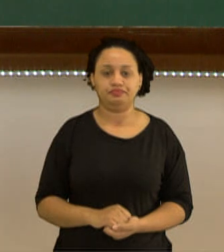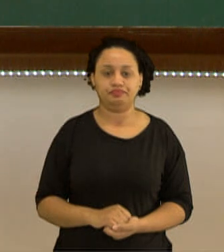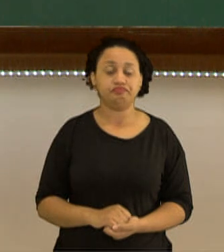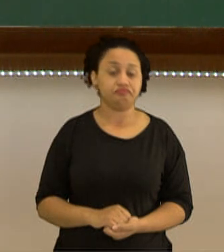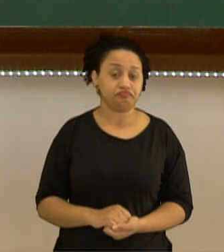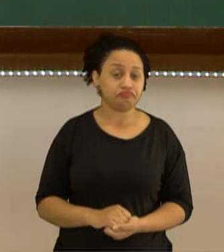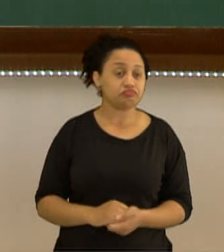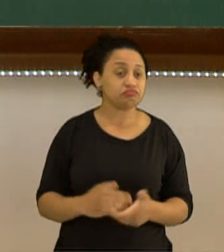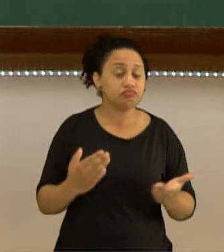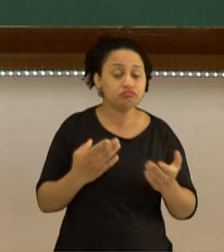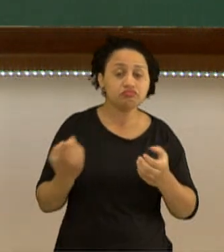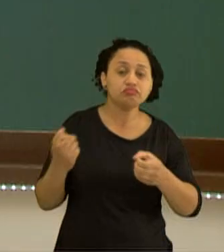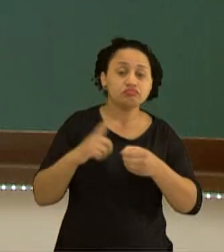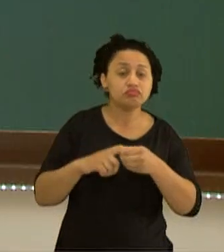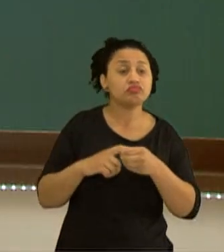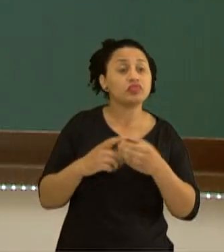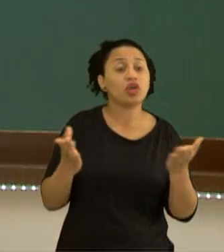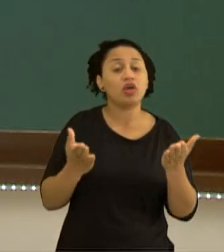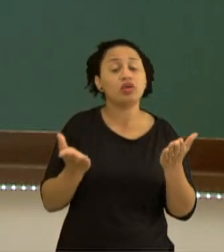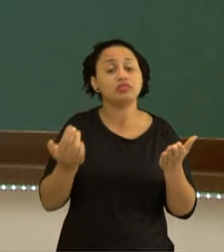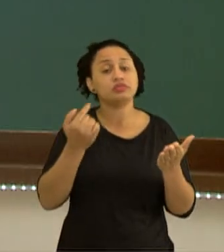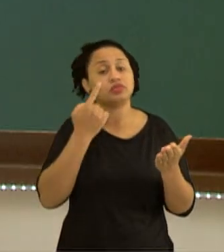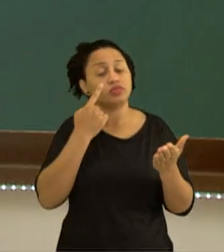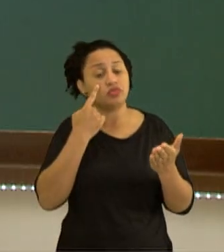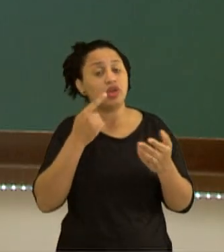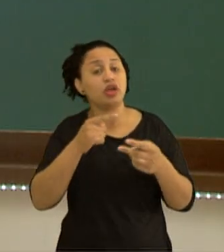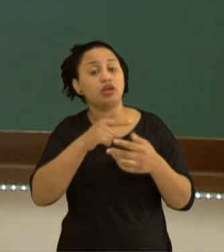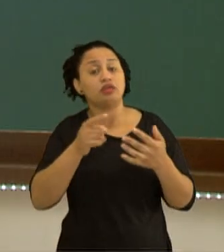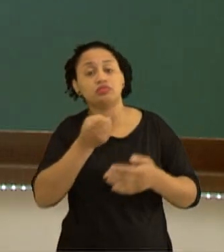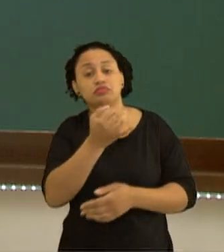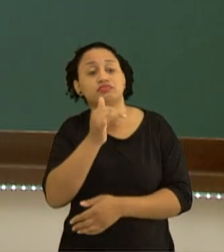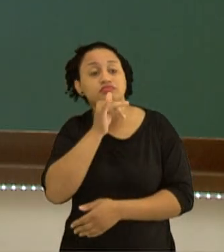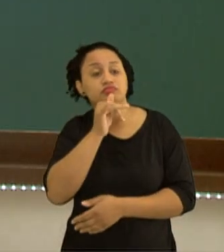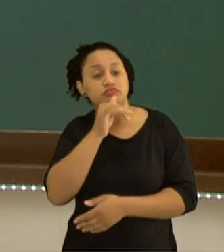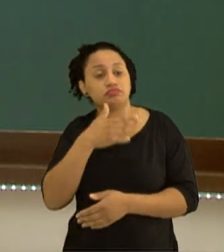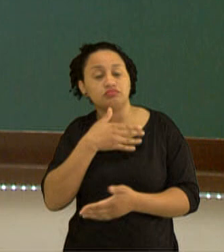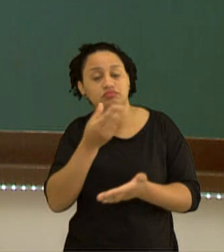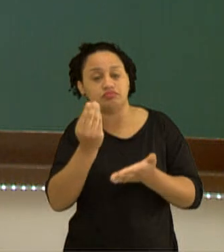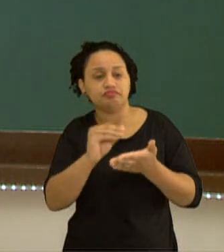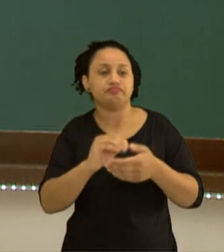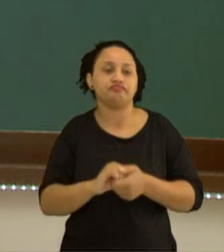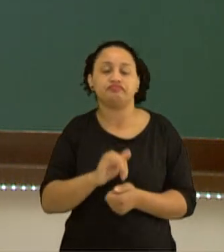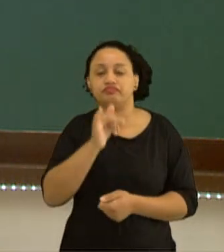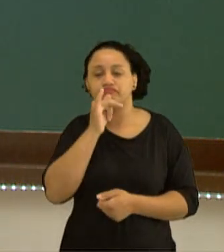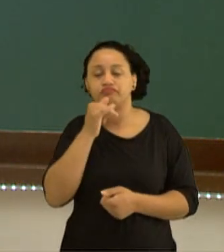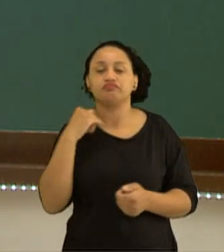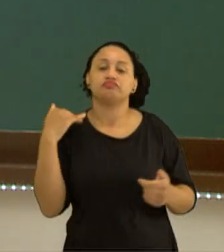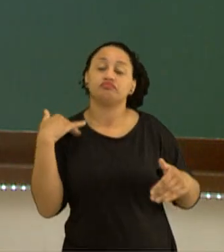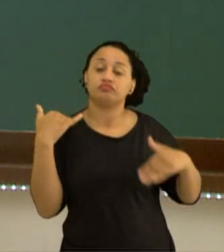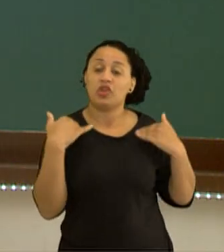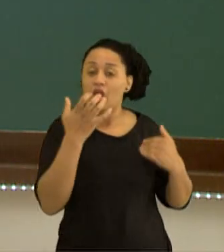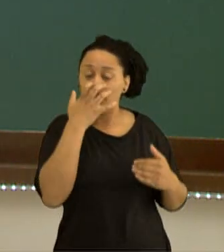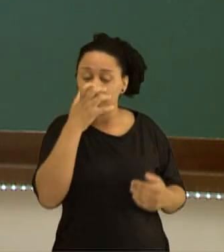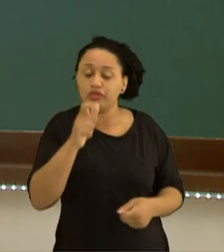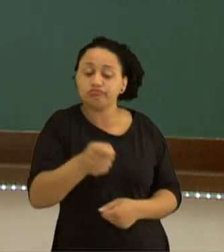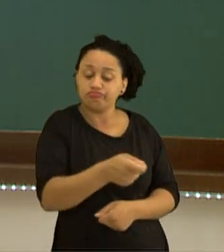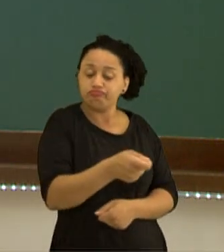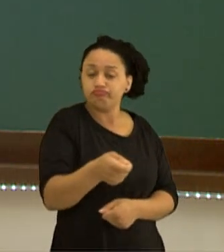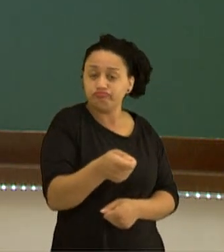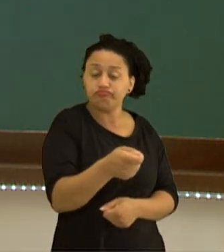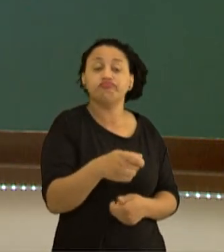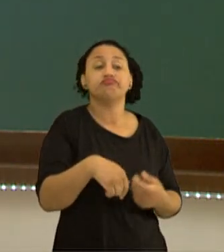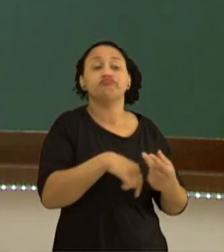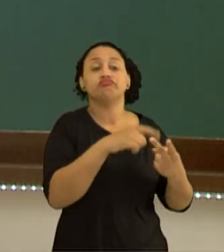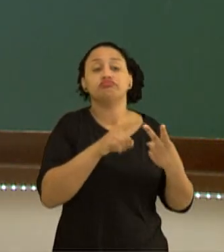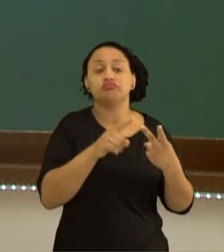Muito bem, retornamos e vamos aqui a alguns exemplos que eu coloquei. Então, por exemplo, passear com o cachorro é uma atividade física,